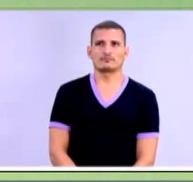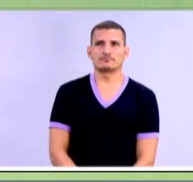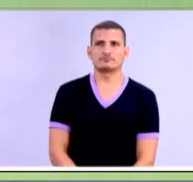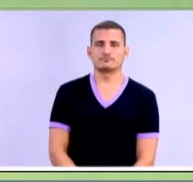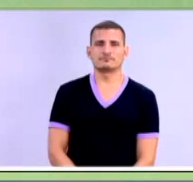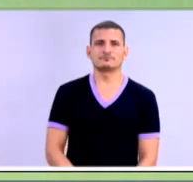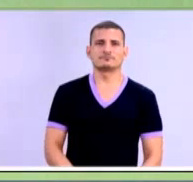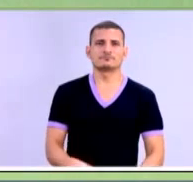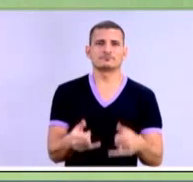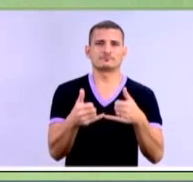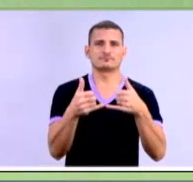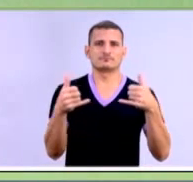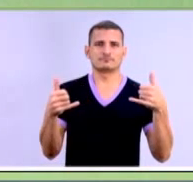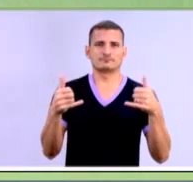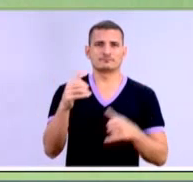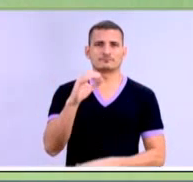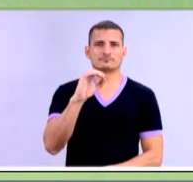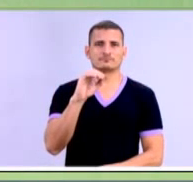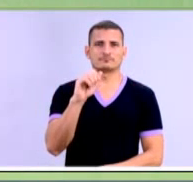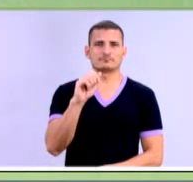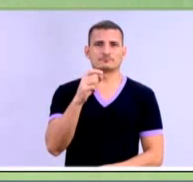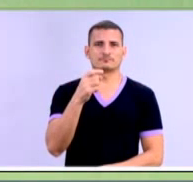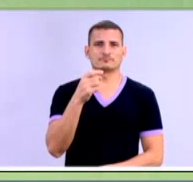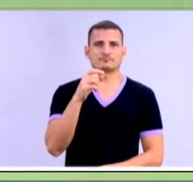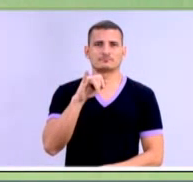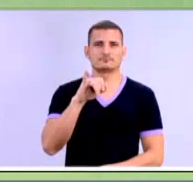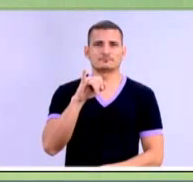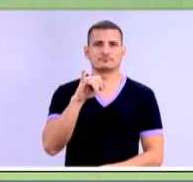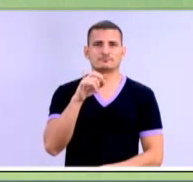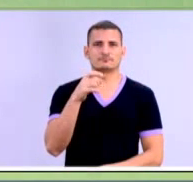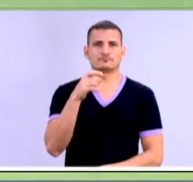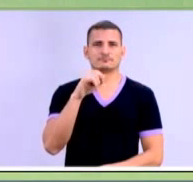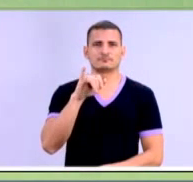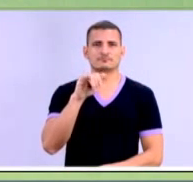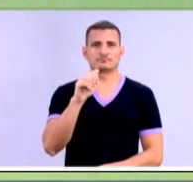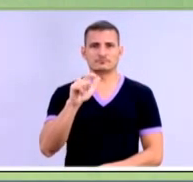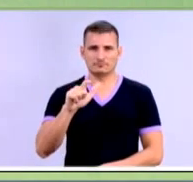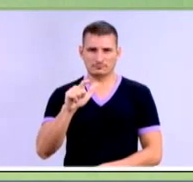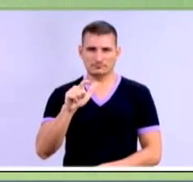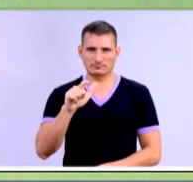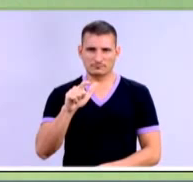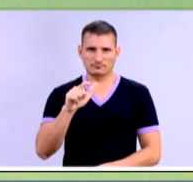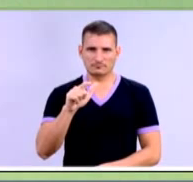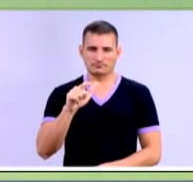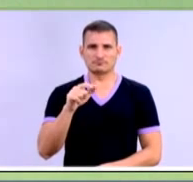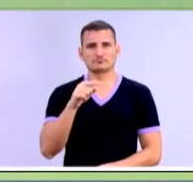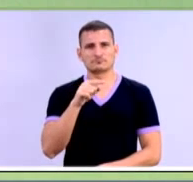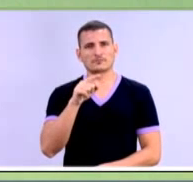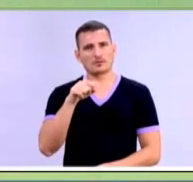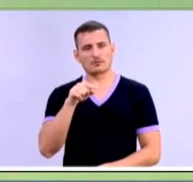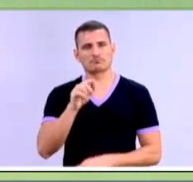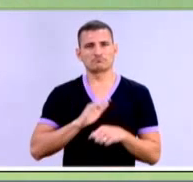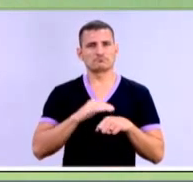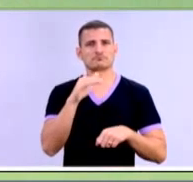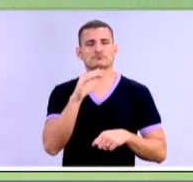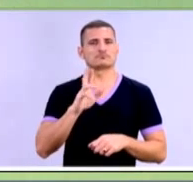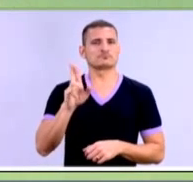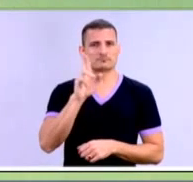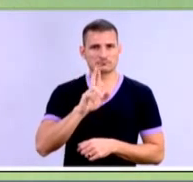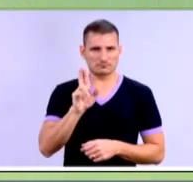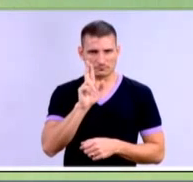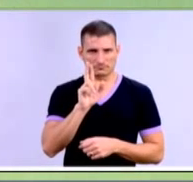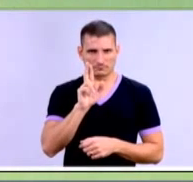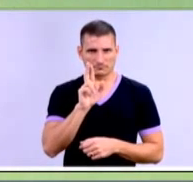1, os cabos coaxiais têm grande imunidade a ruídos e por isso são cabos mais utilizados para as